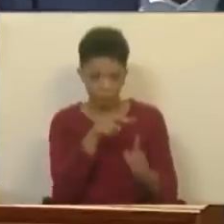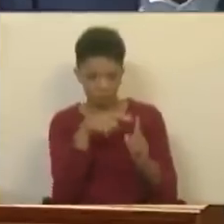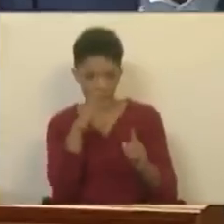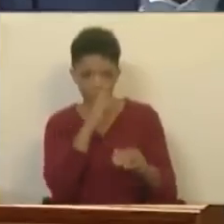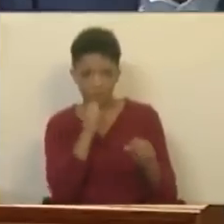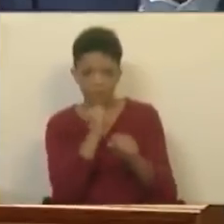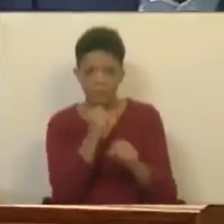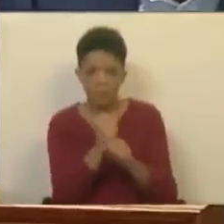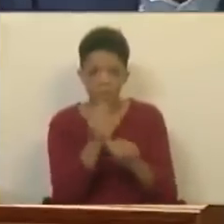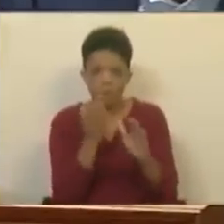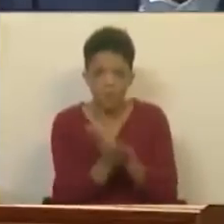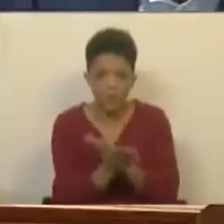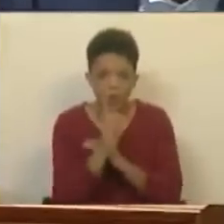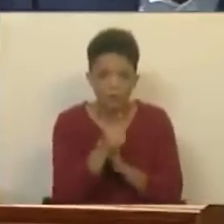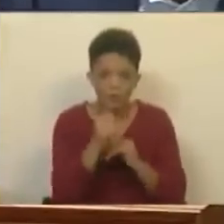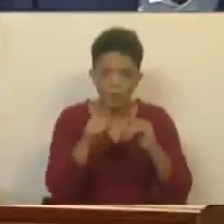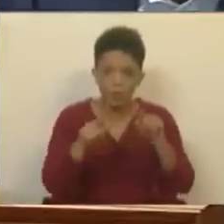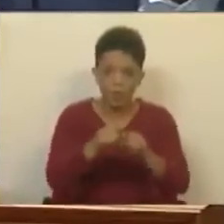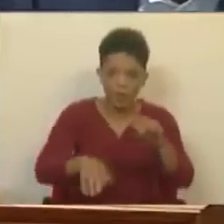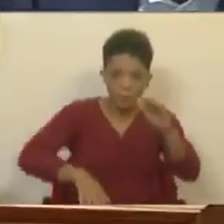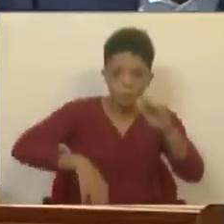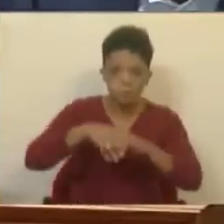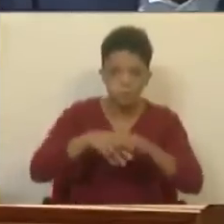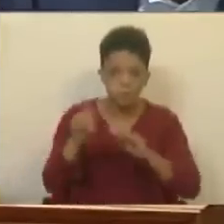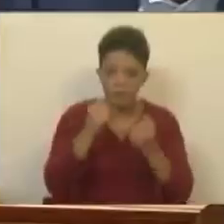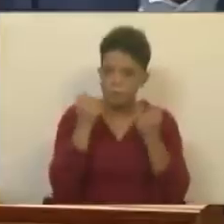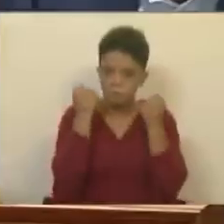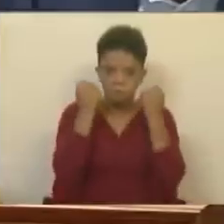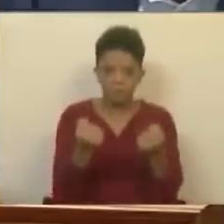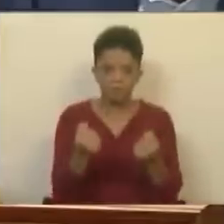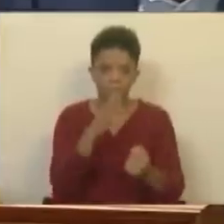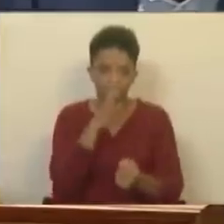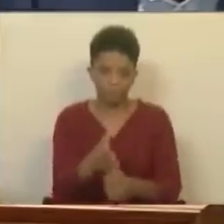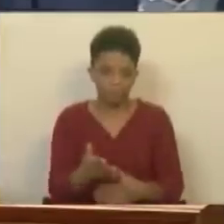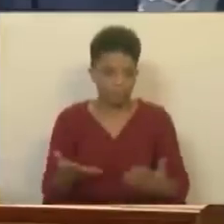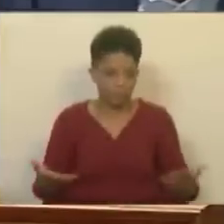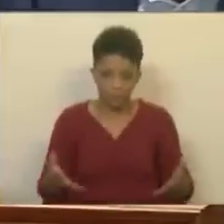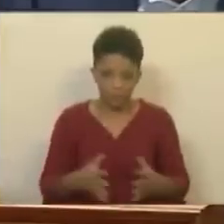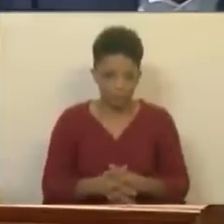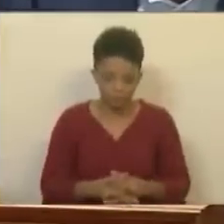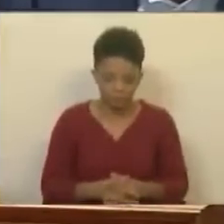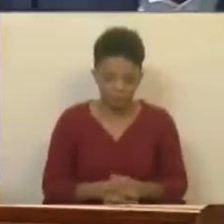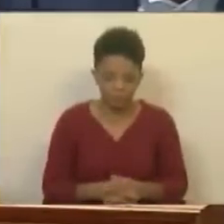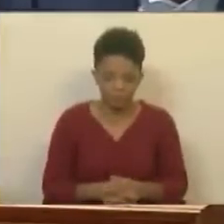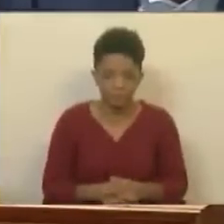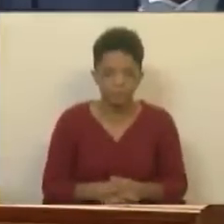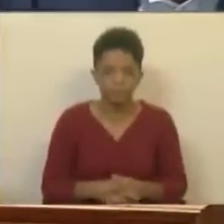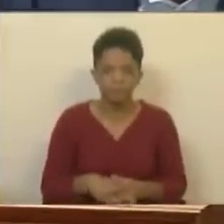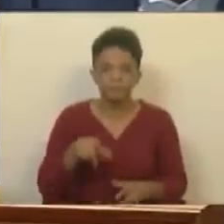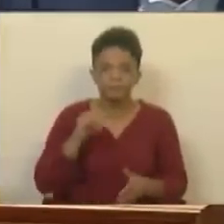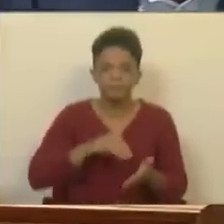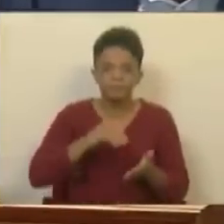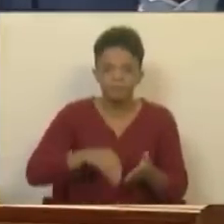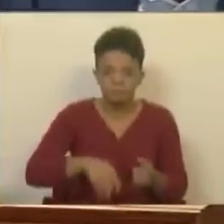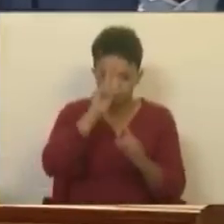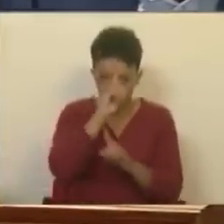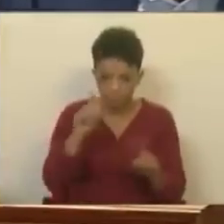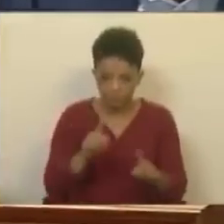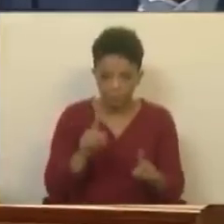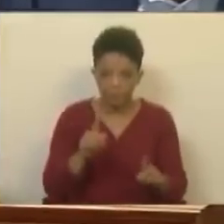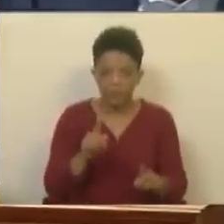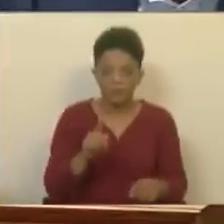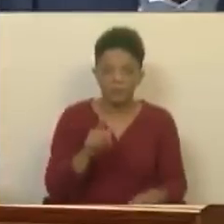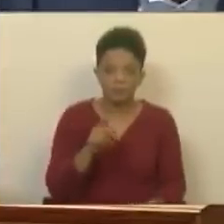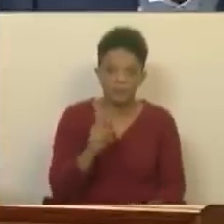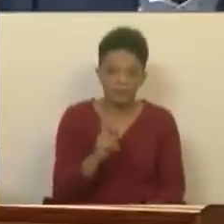na carreira não é chegar ao todo da carreira não consegue chegar por exemplo não vincula os professores com mais